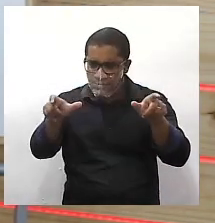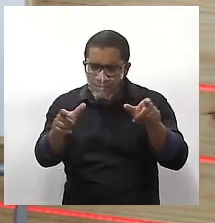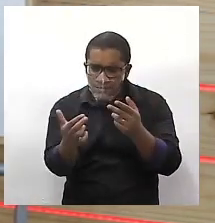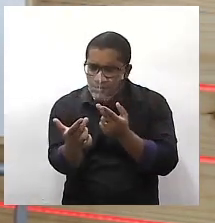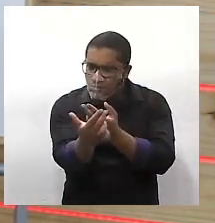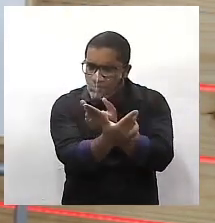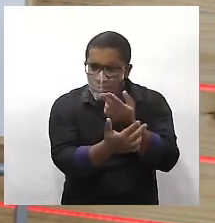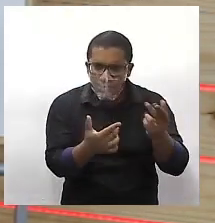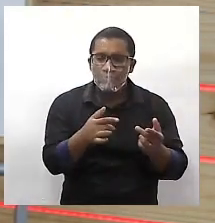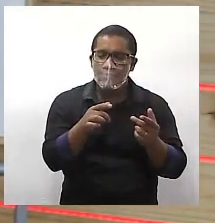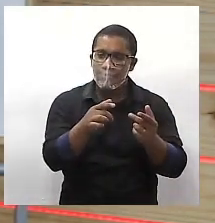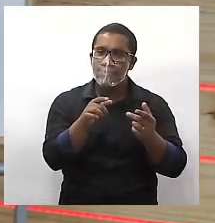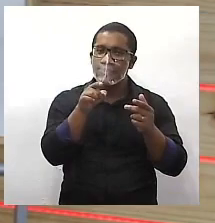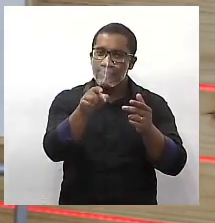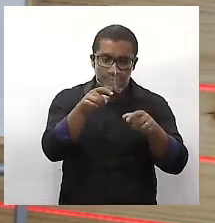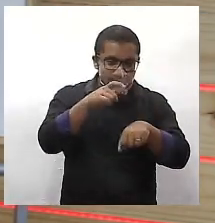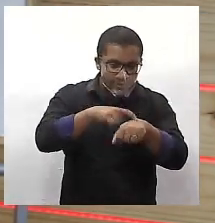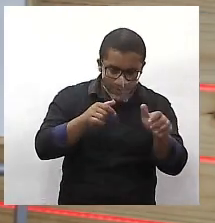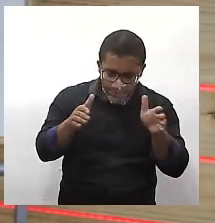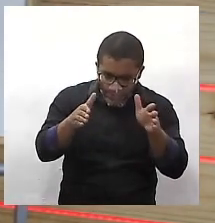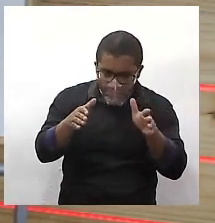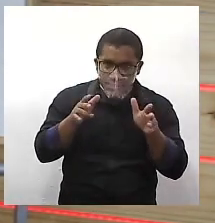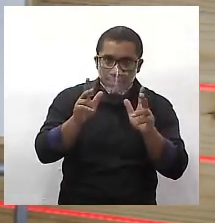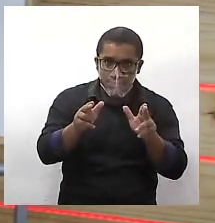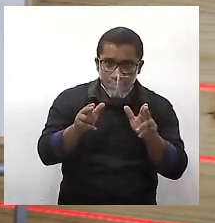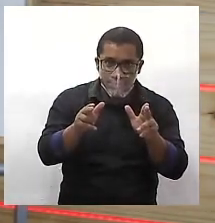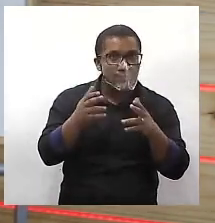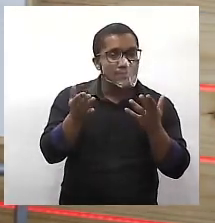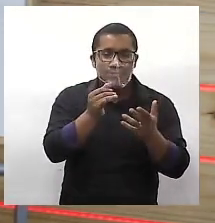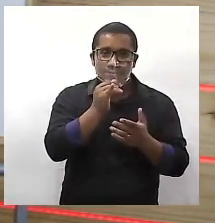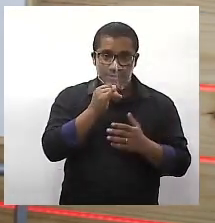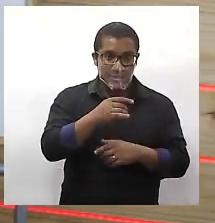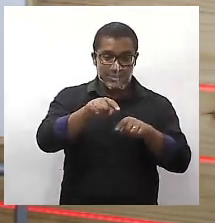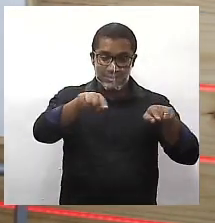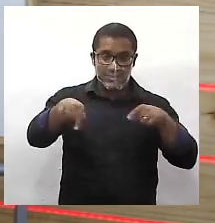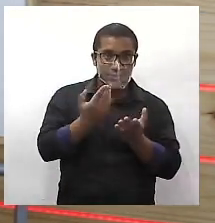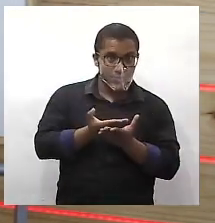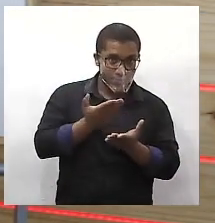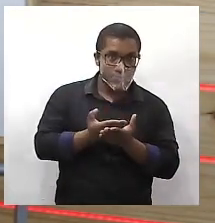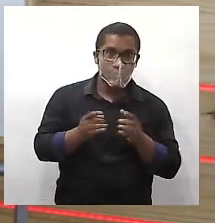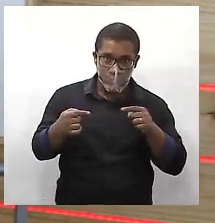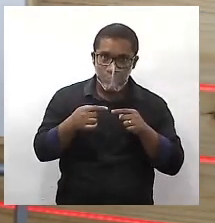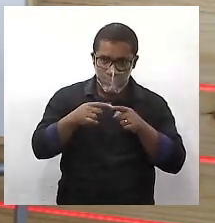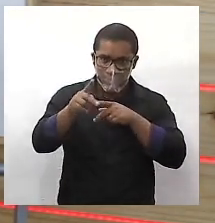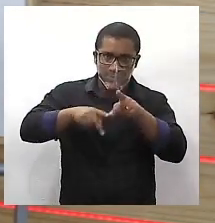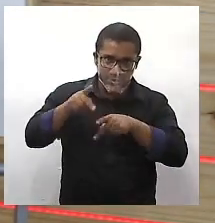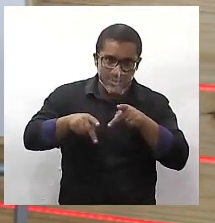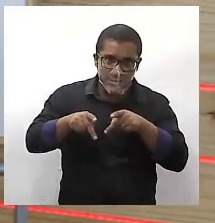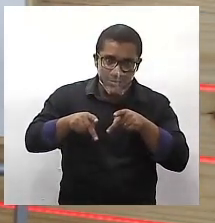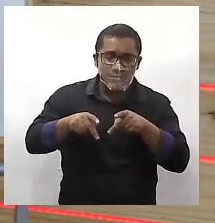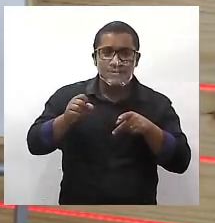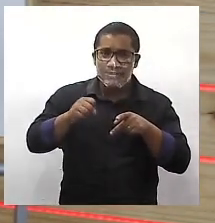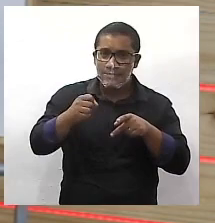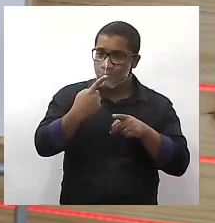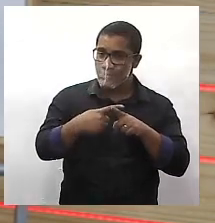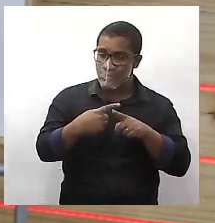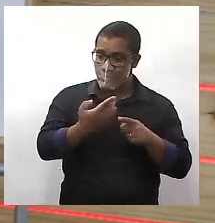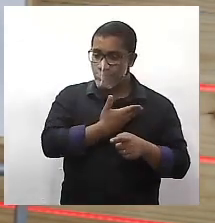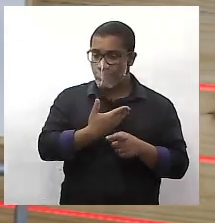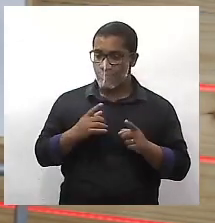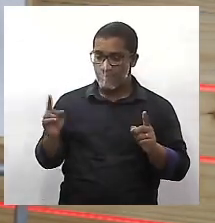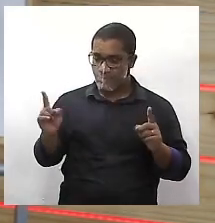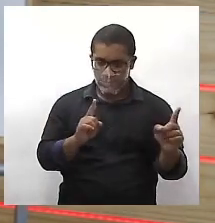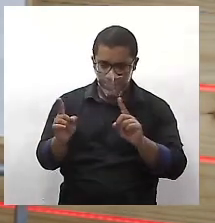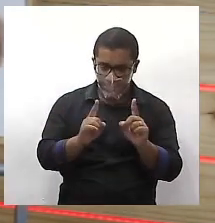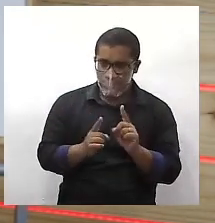André, então quer dizer que quando eu estou na sala de aula com meus amigos, a minha sala de aula é uma população. Perfeito. O momento em que tu está na escola,